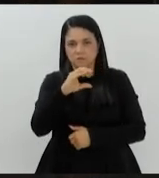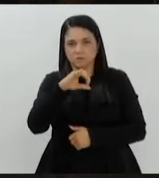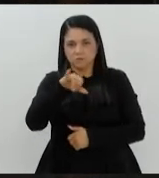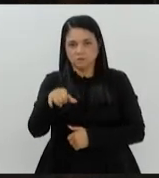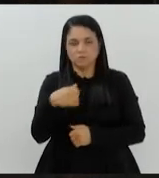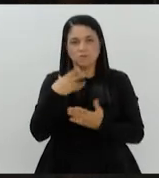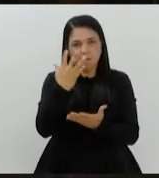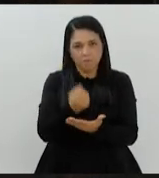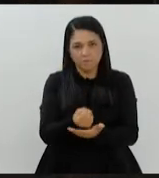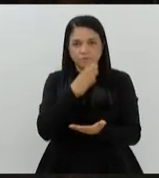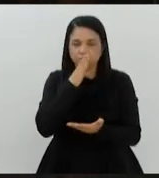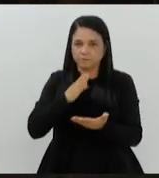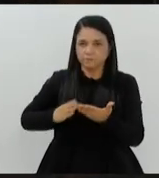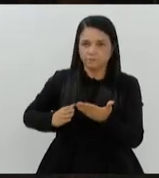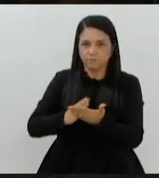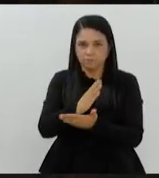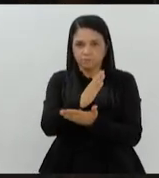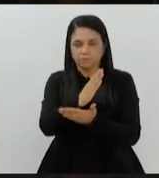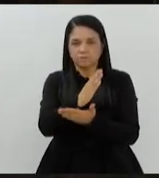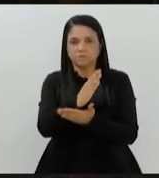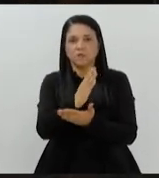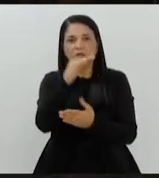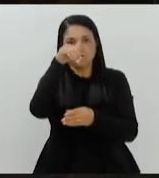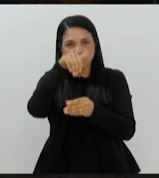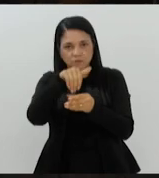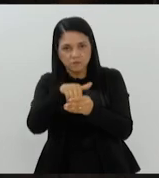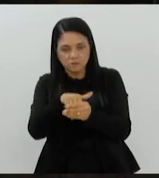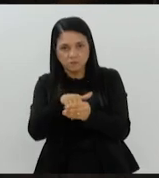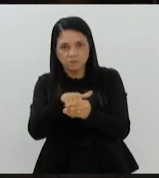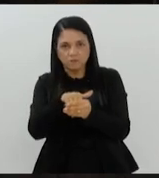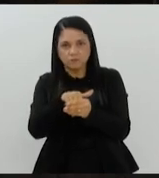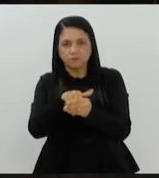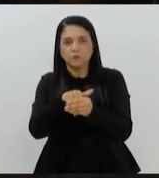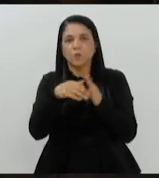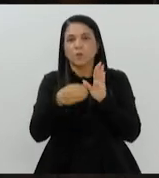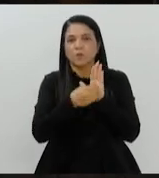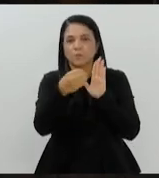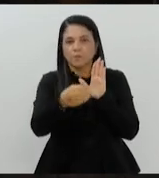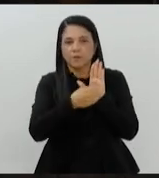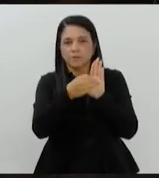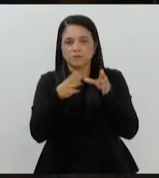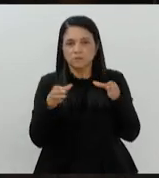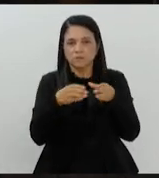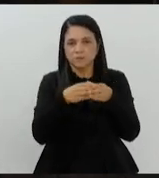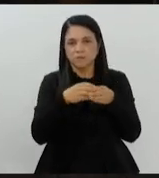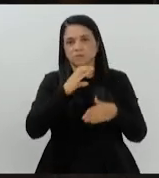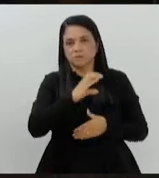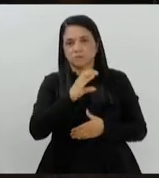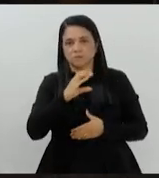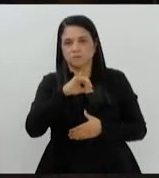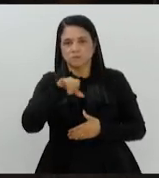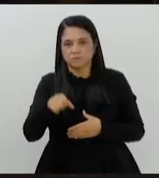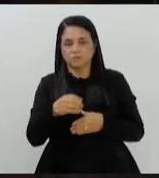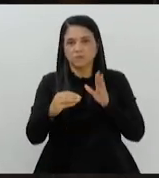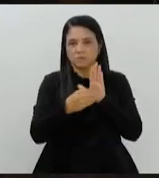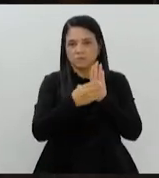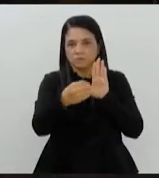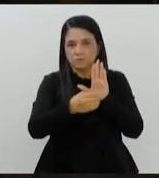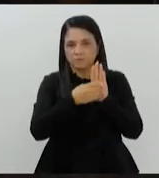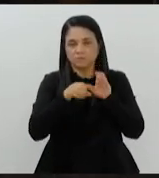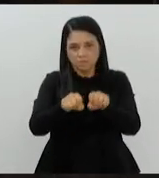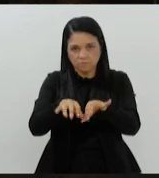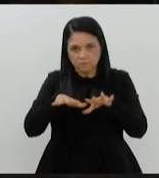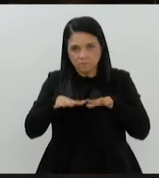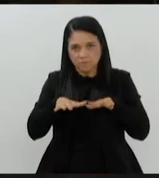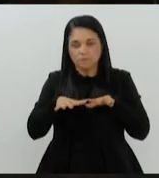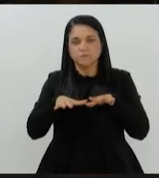aprovam, permaneçam como estão. Aprovado. Em votação, o parecer da Comissão de Constituição e Justiça, as emendas de plenário.